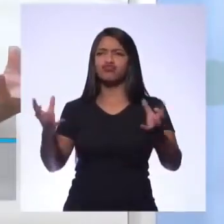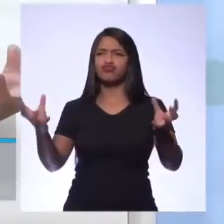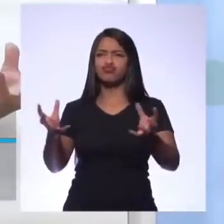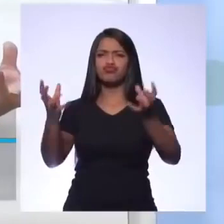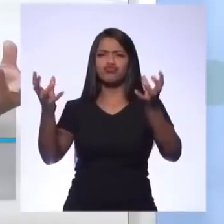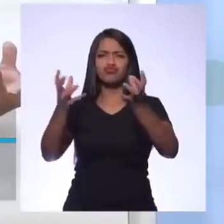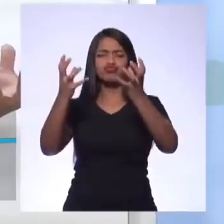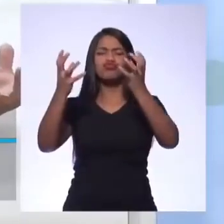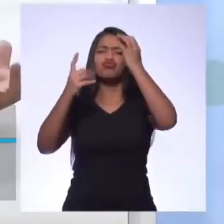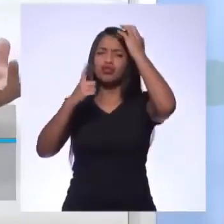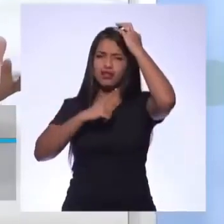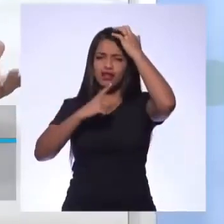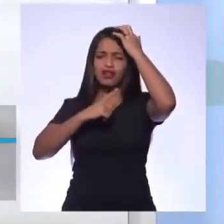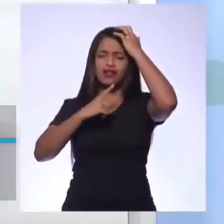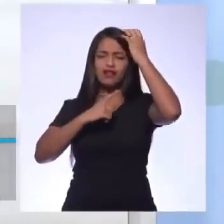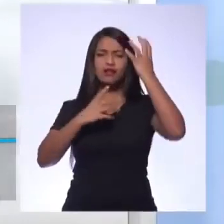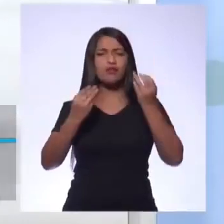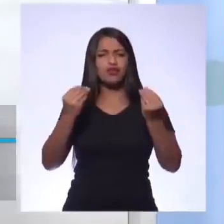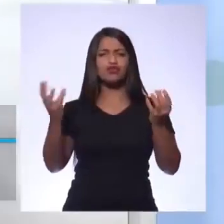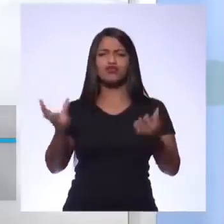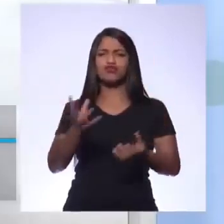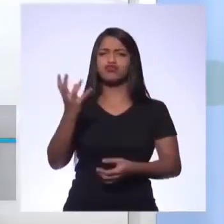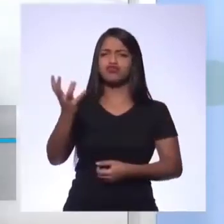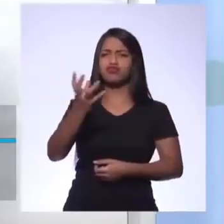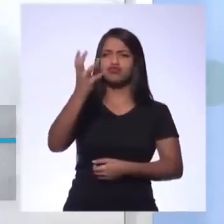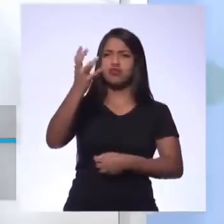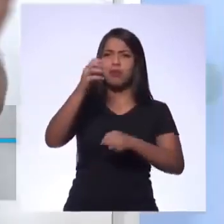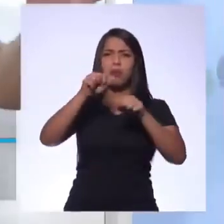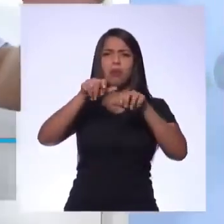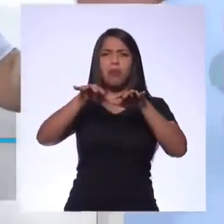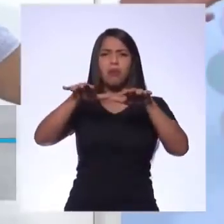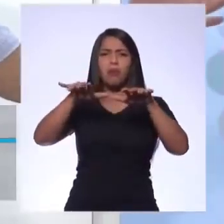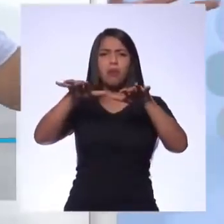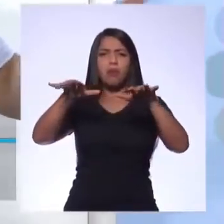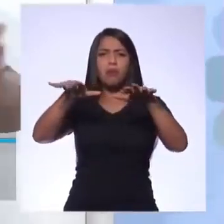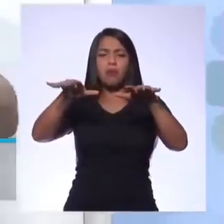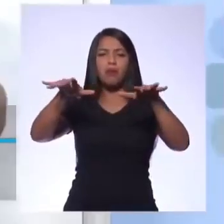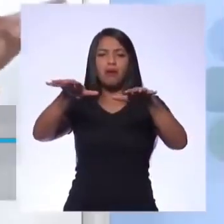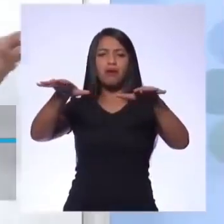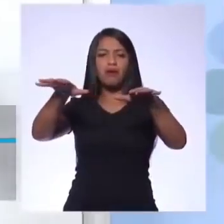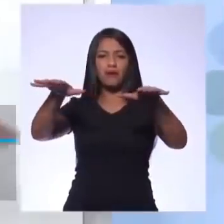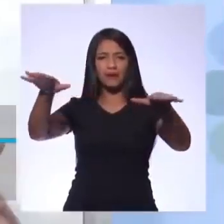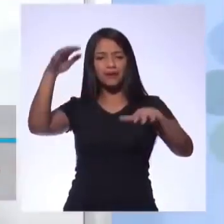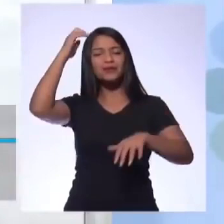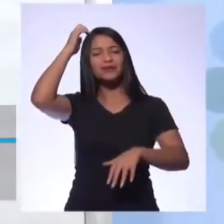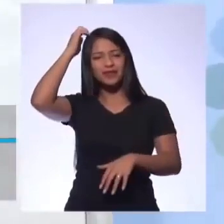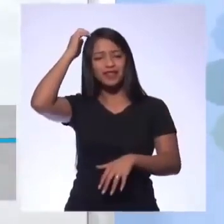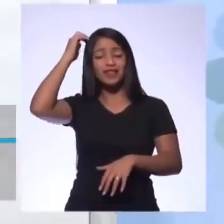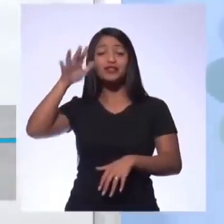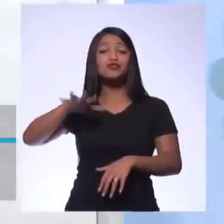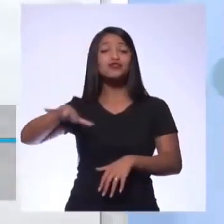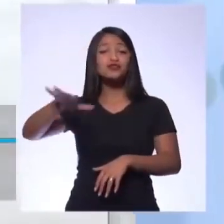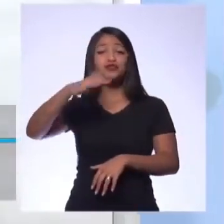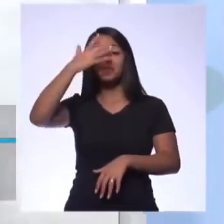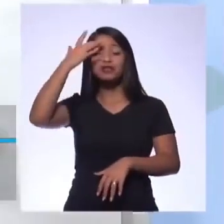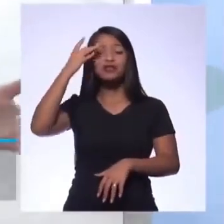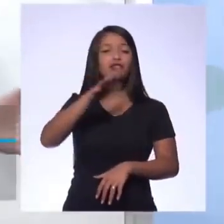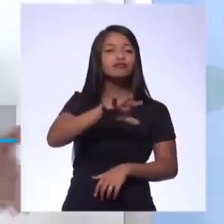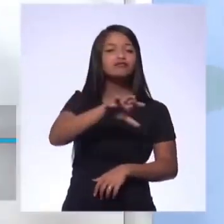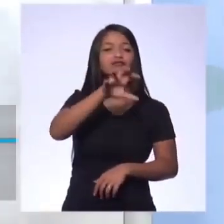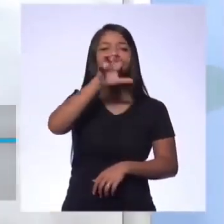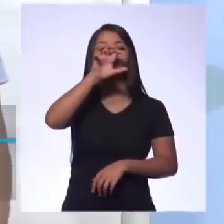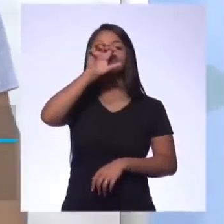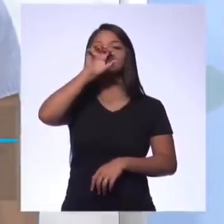partícula que é jogada no ar, junto com vapor de água, e aquilo ganha o olfato de todo mundo, né? Estou falando